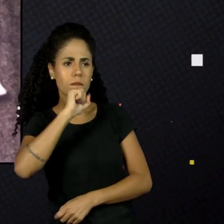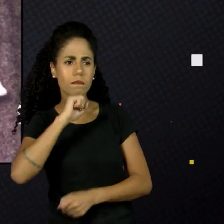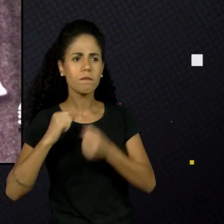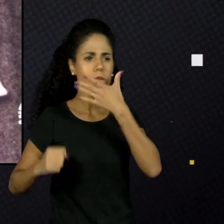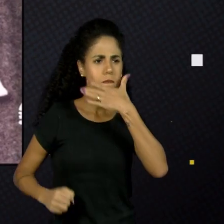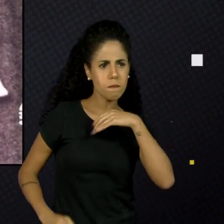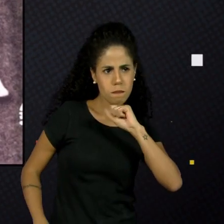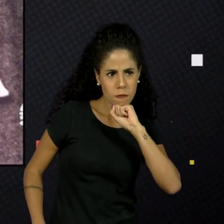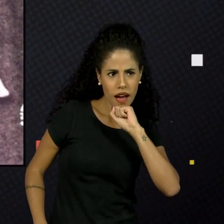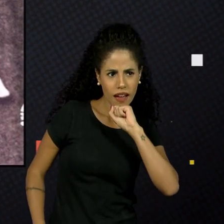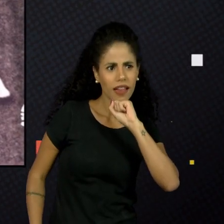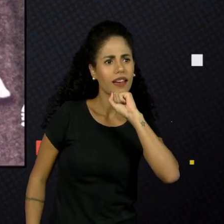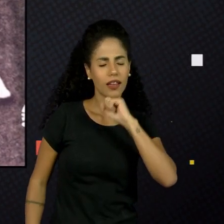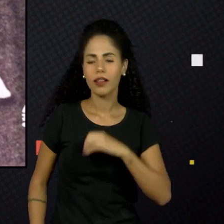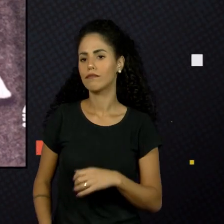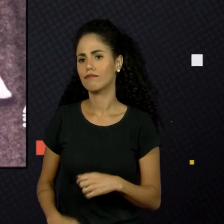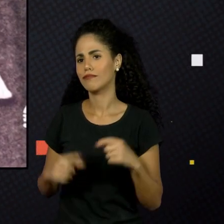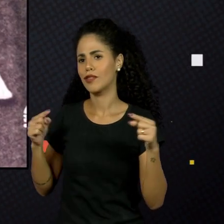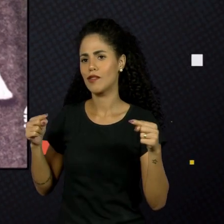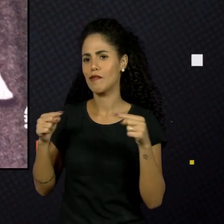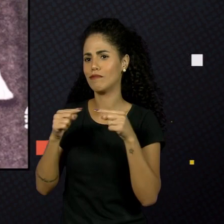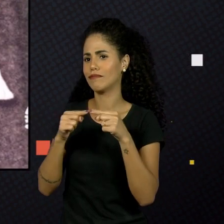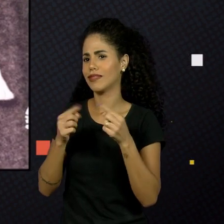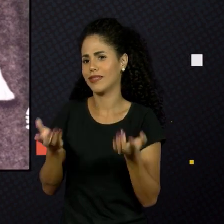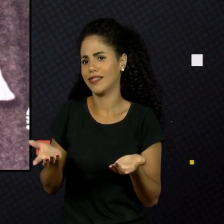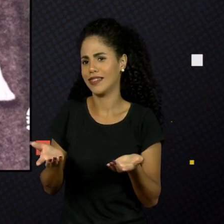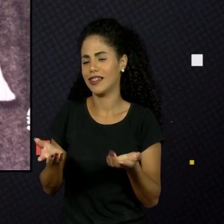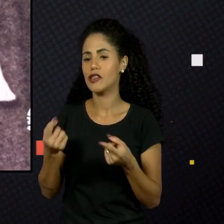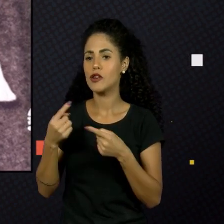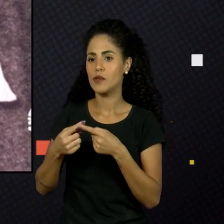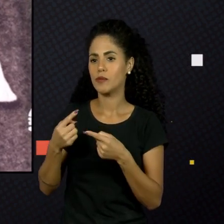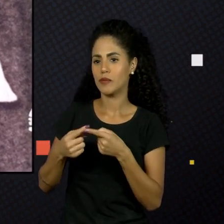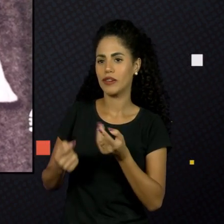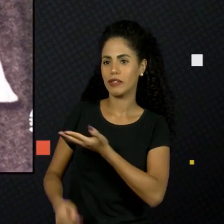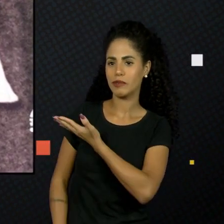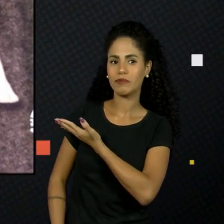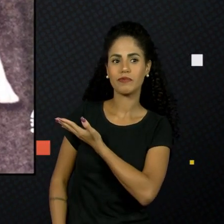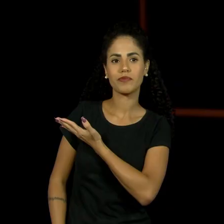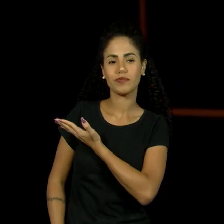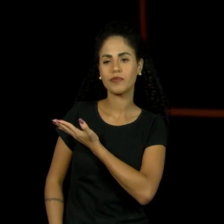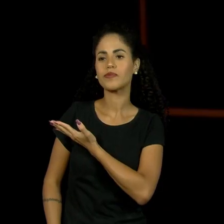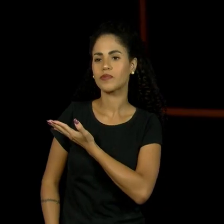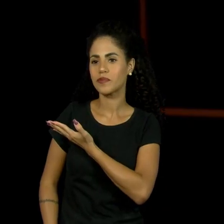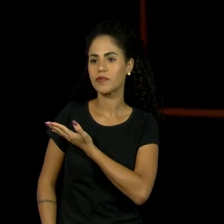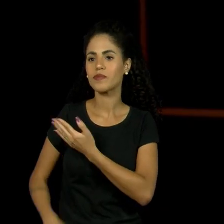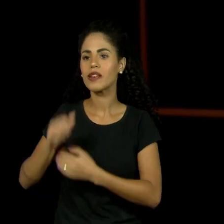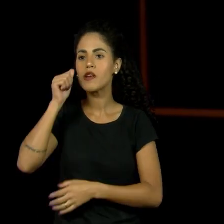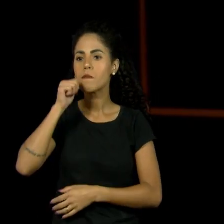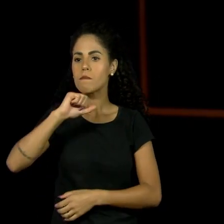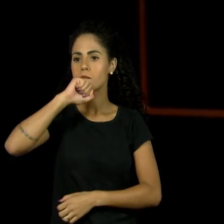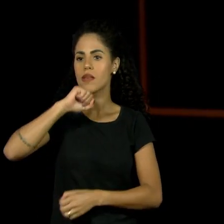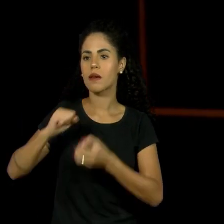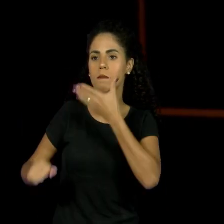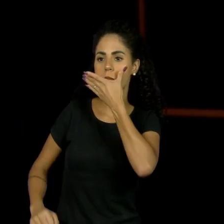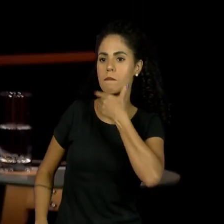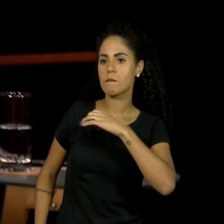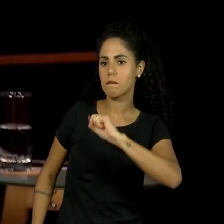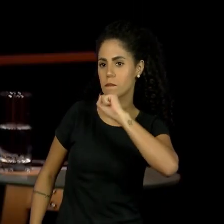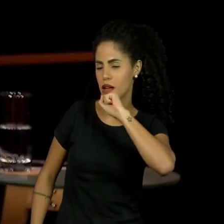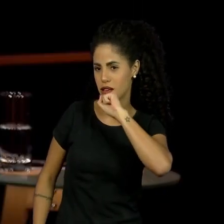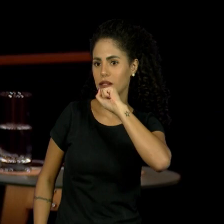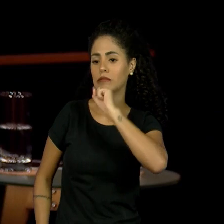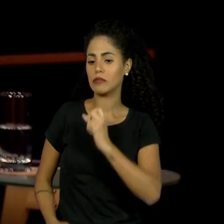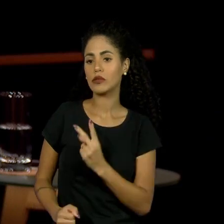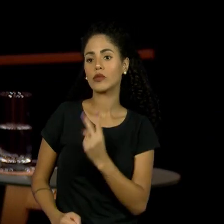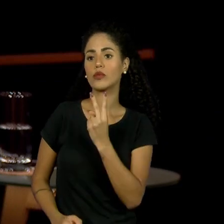né? Mas tudo a ver, o seu Jorge e Dona Ica, Eles tiveram uma vida muito dura, seu Jorge e Dona Ica,